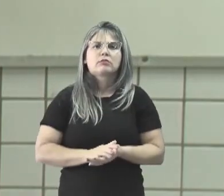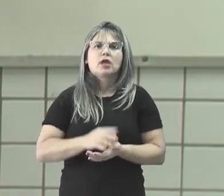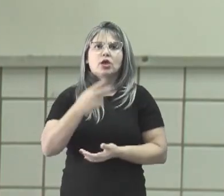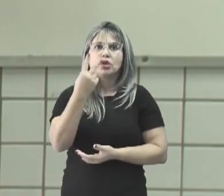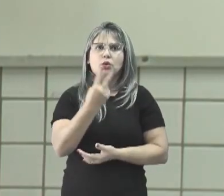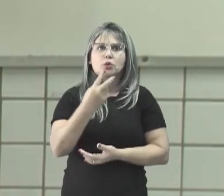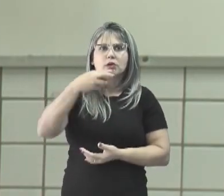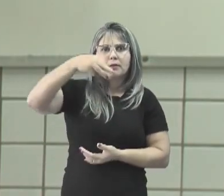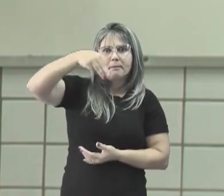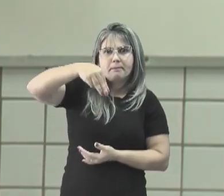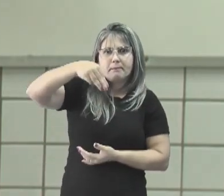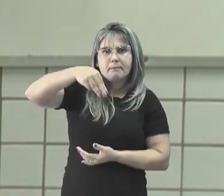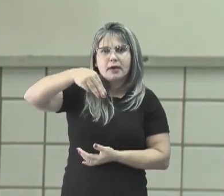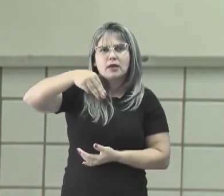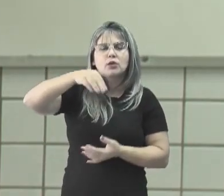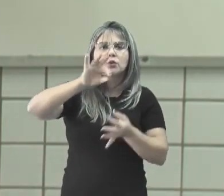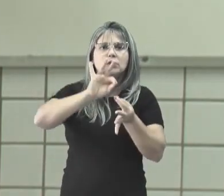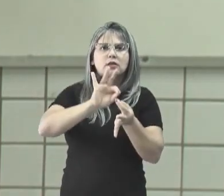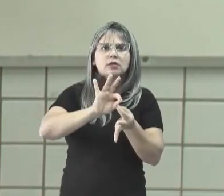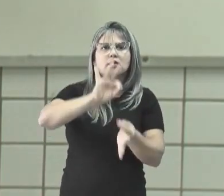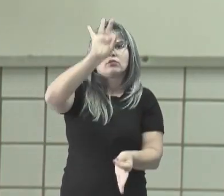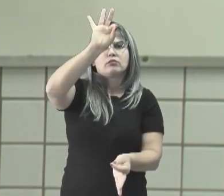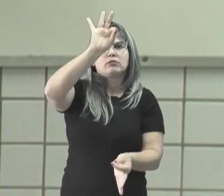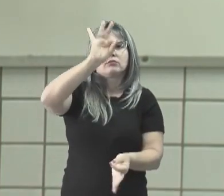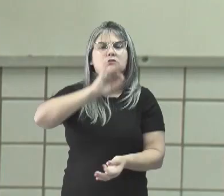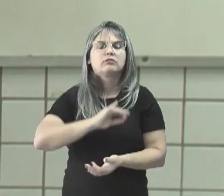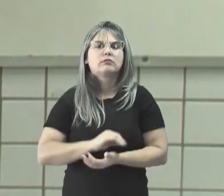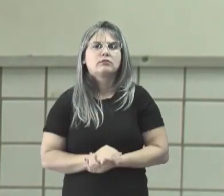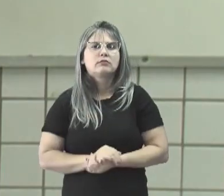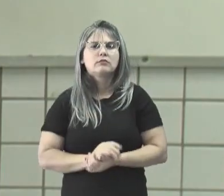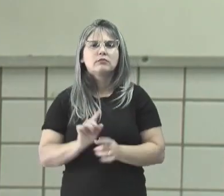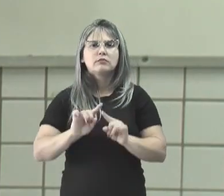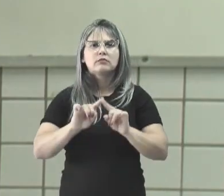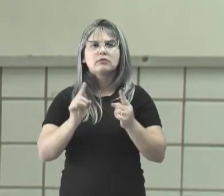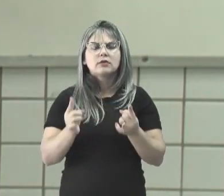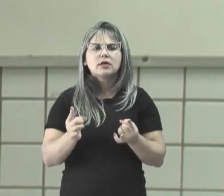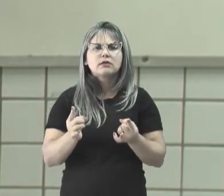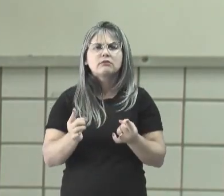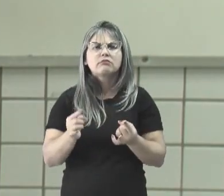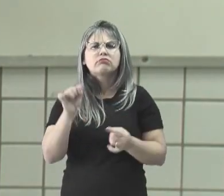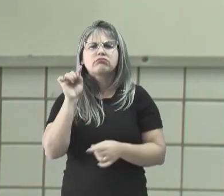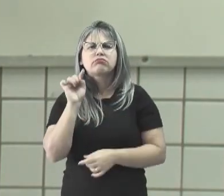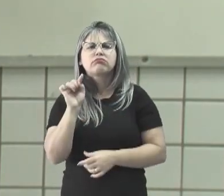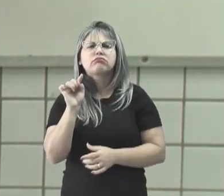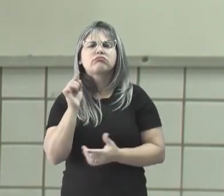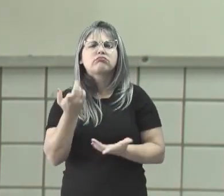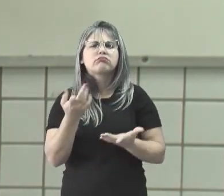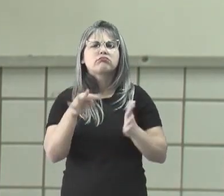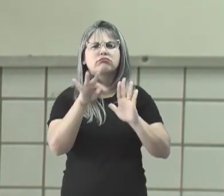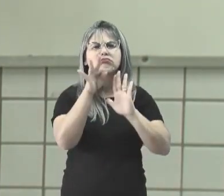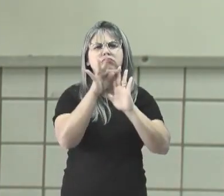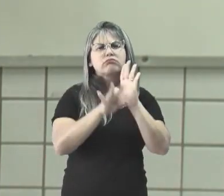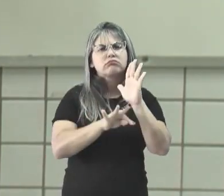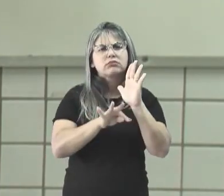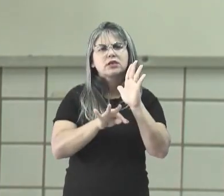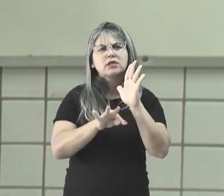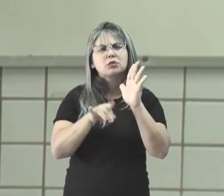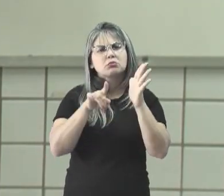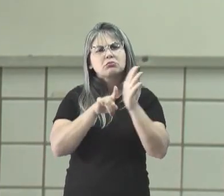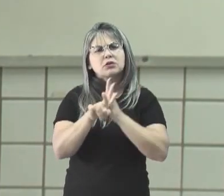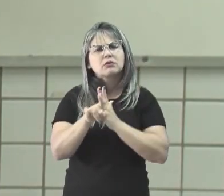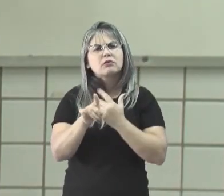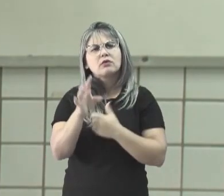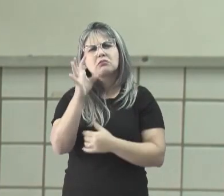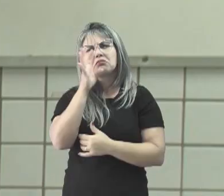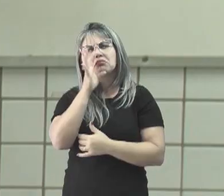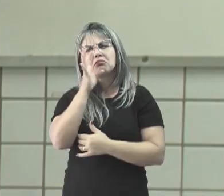de altura. Só que essa questão foi bem interessante, por quê? Porque ele já me disse que com